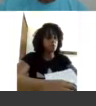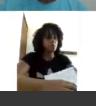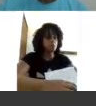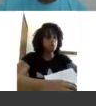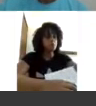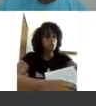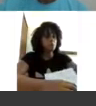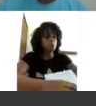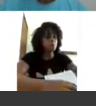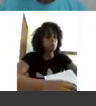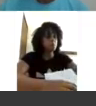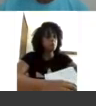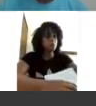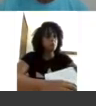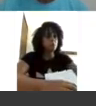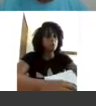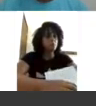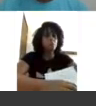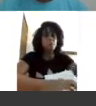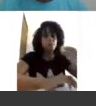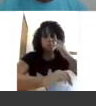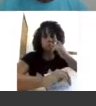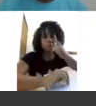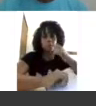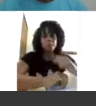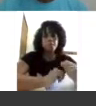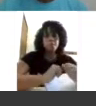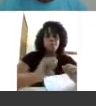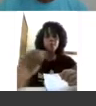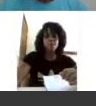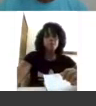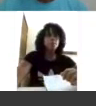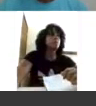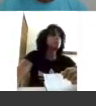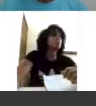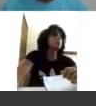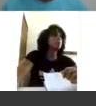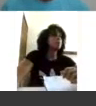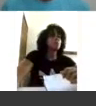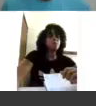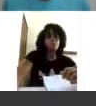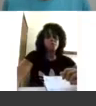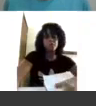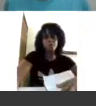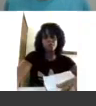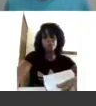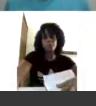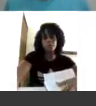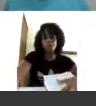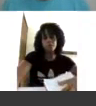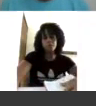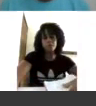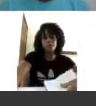Nossas considerações finais. Tomando como base as nossas reflexões, os resultados apresentados, foi possível